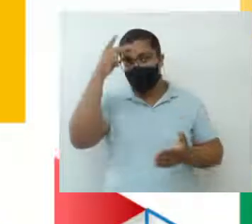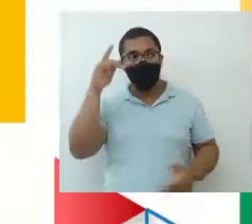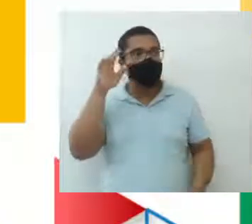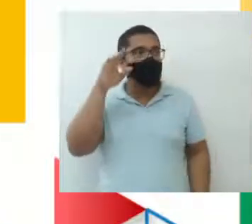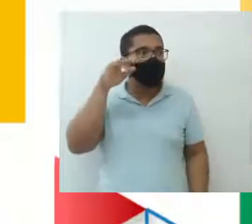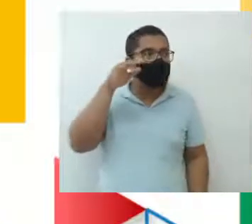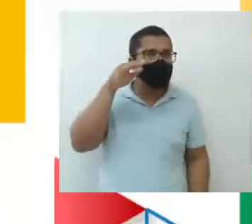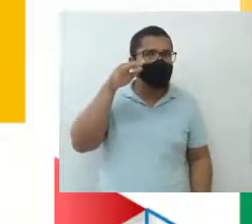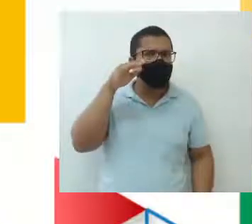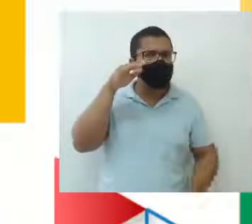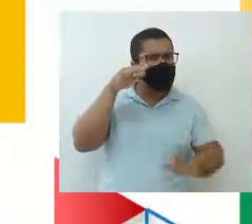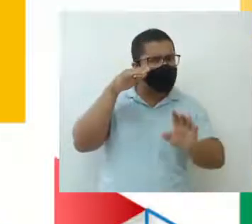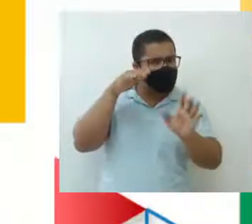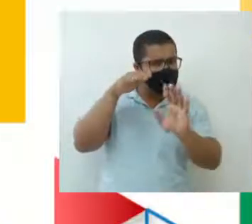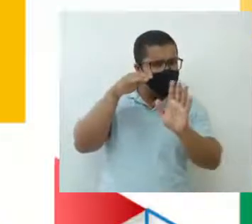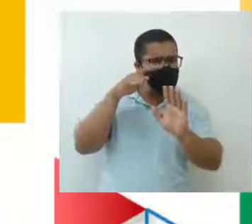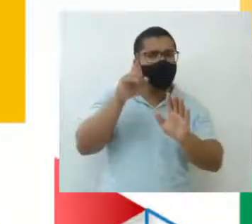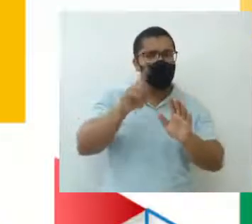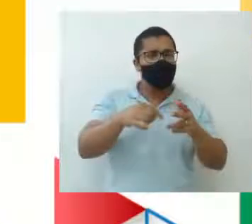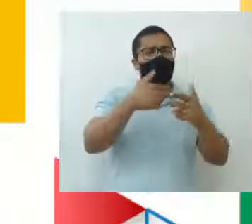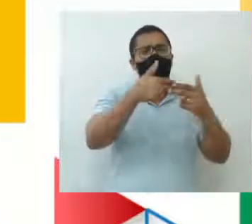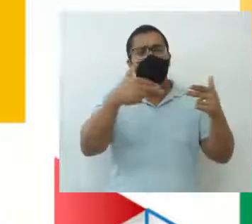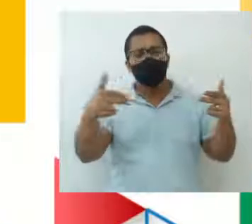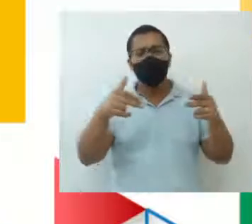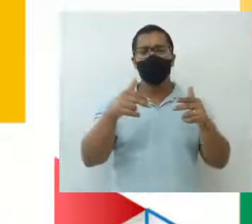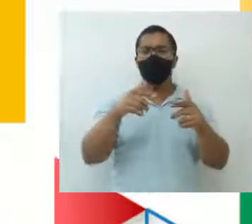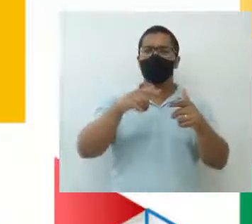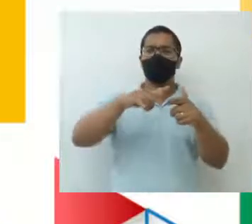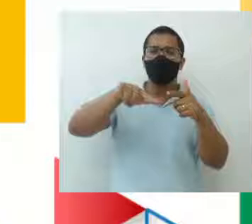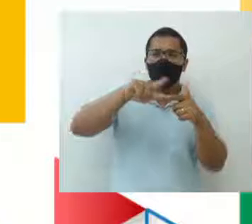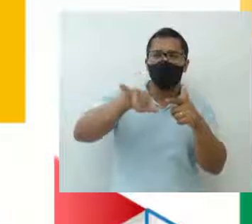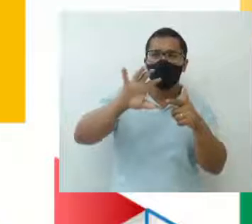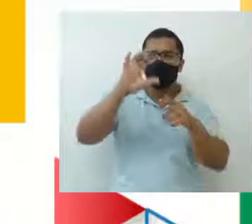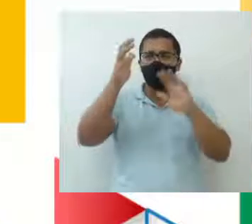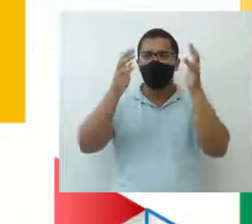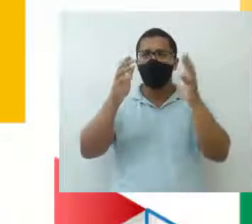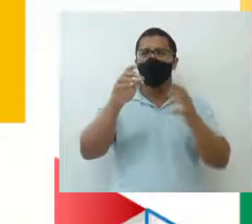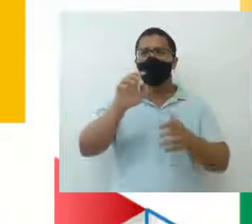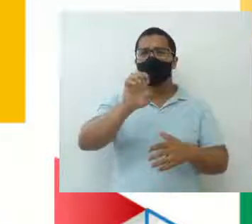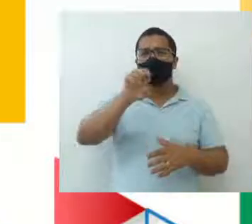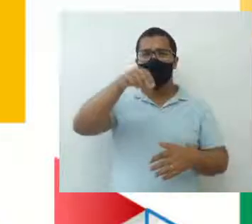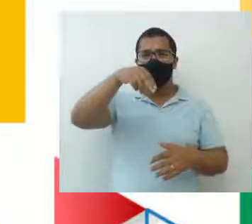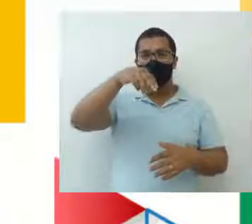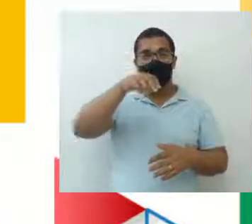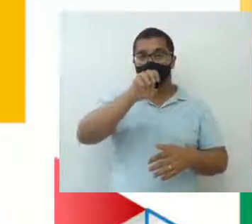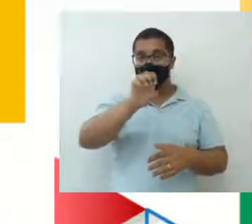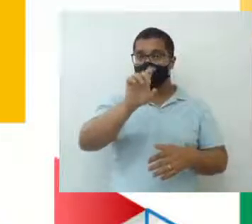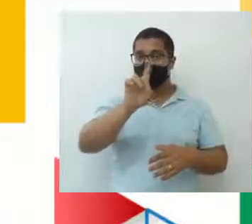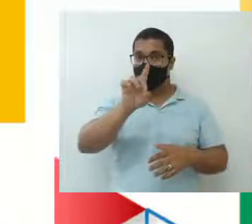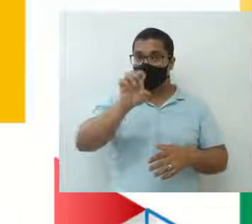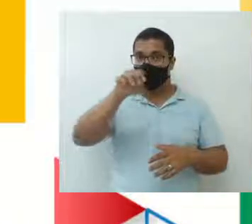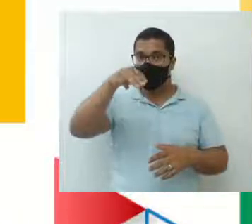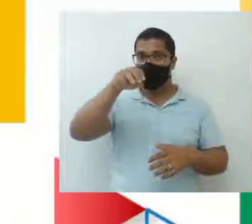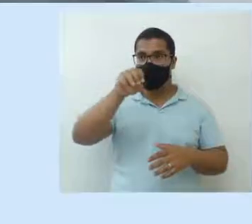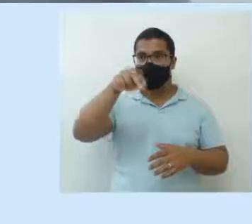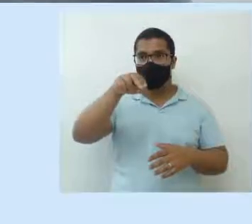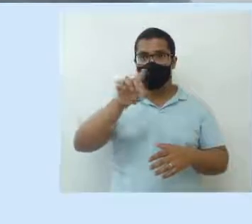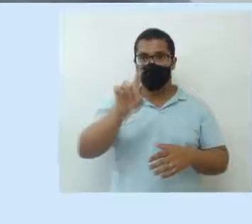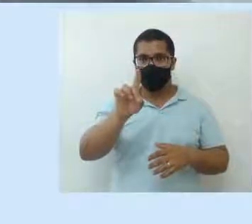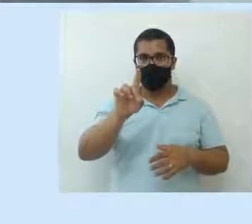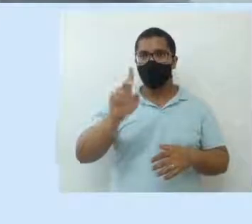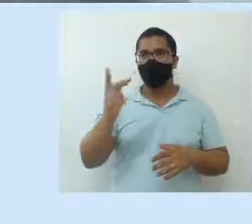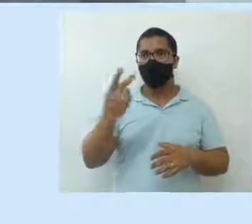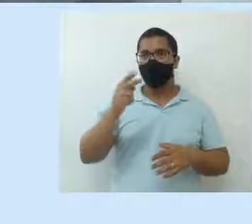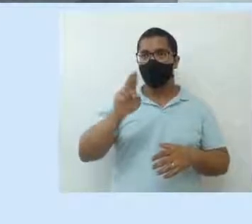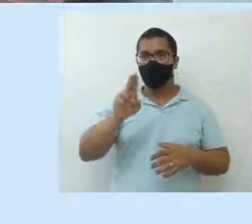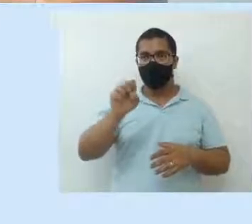mas sim das coisas e dos problemas. Edmund Husserl. Lembrar que esse senhor, Edmund